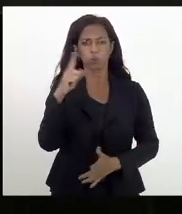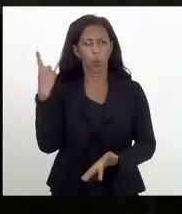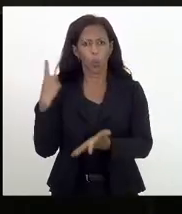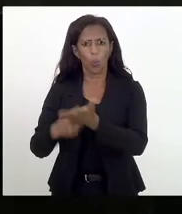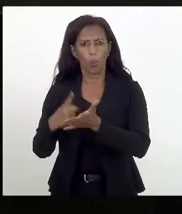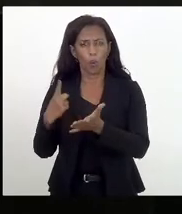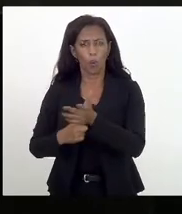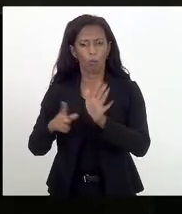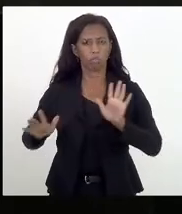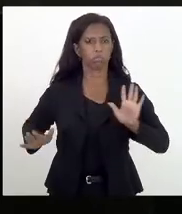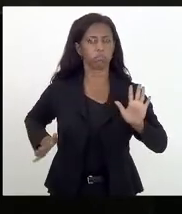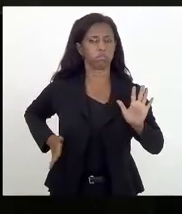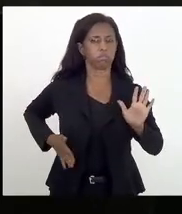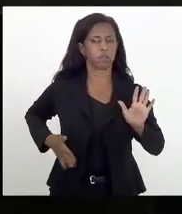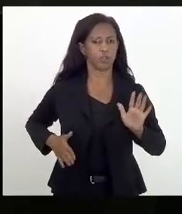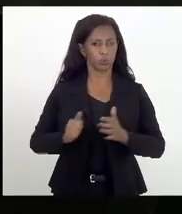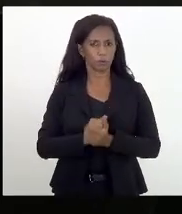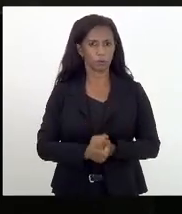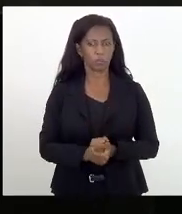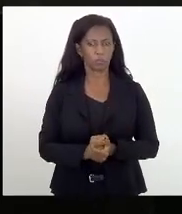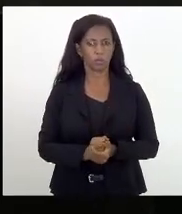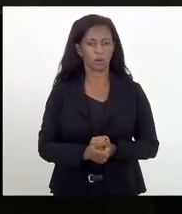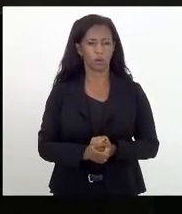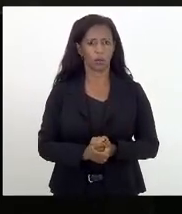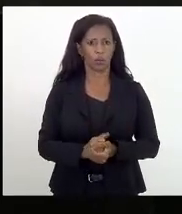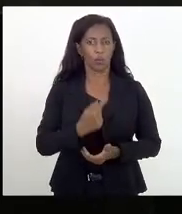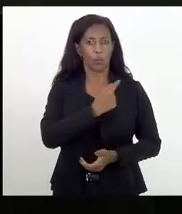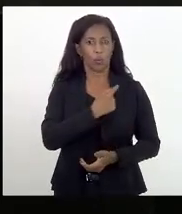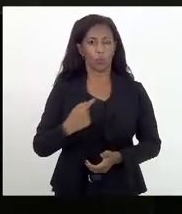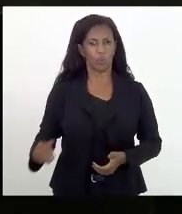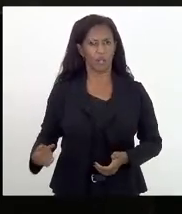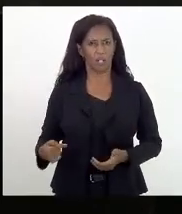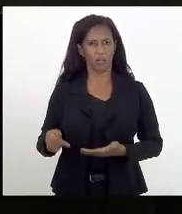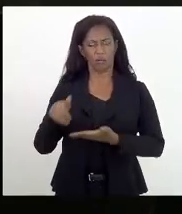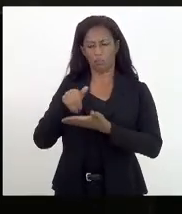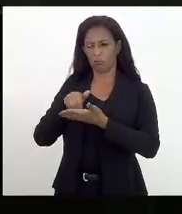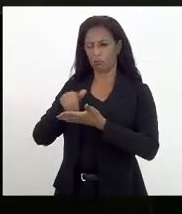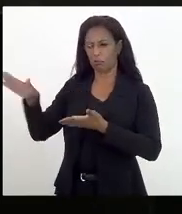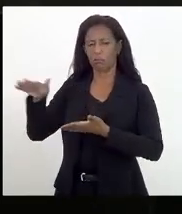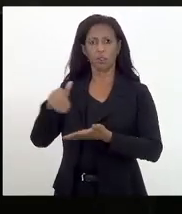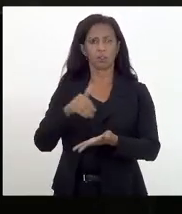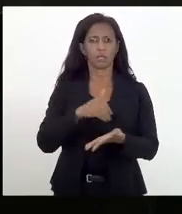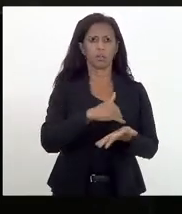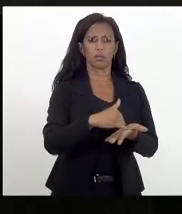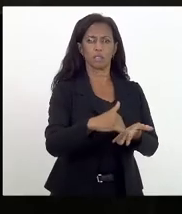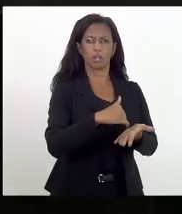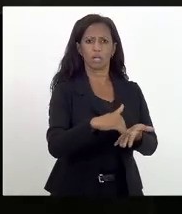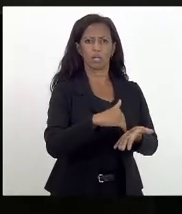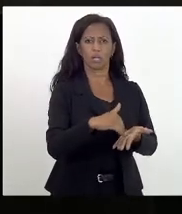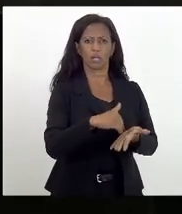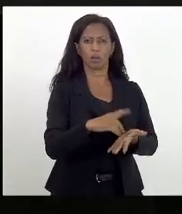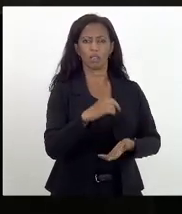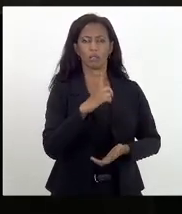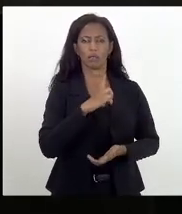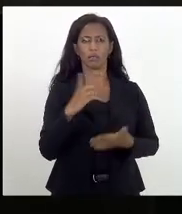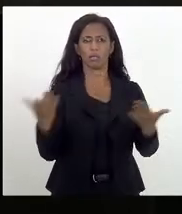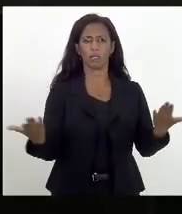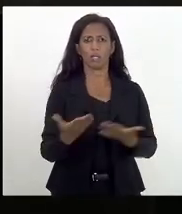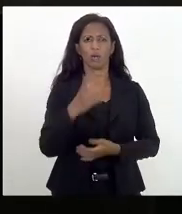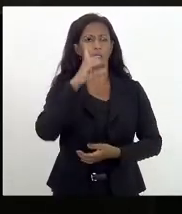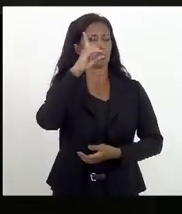com bandido o vereador Cláudio Castro afasta o secretário e ele agora tem o